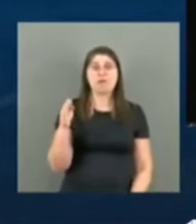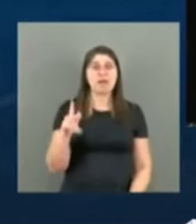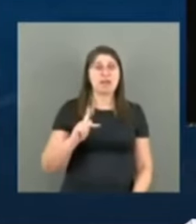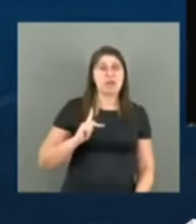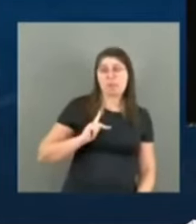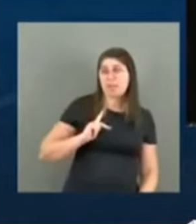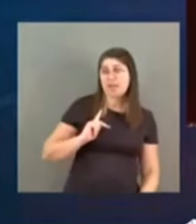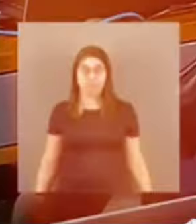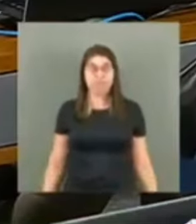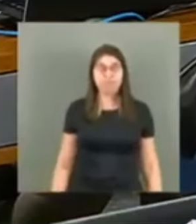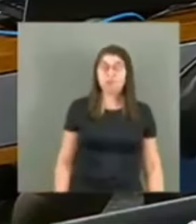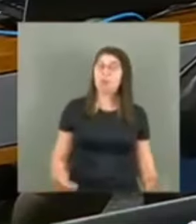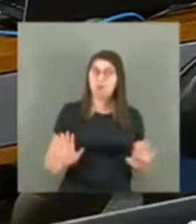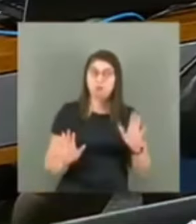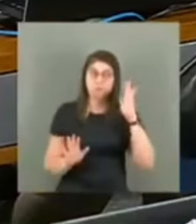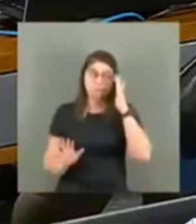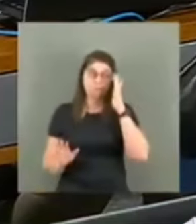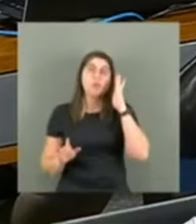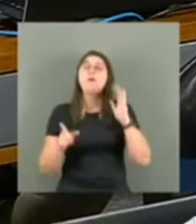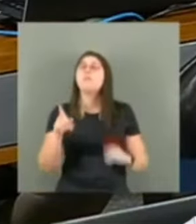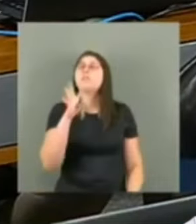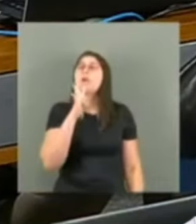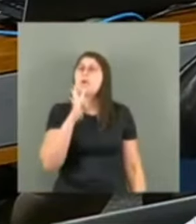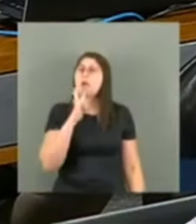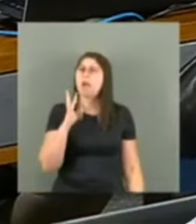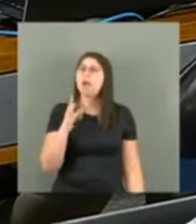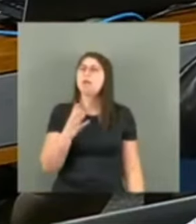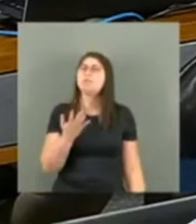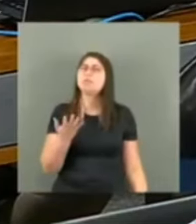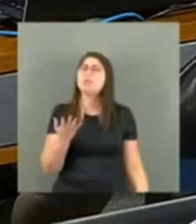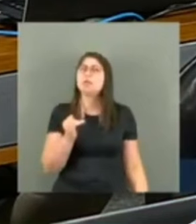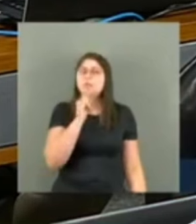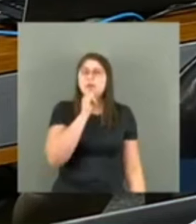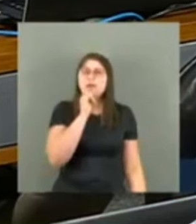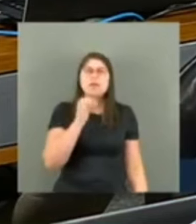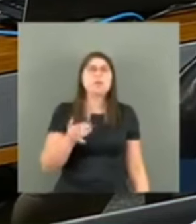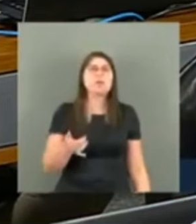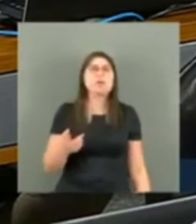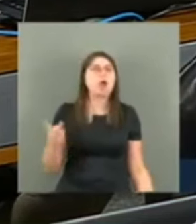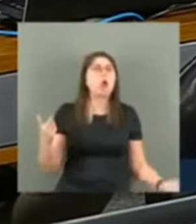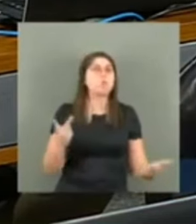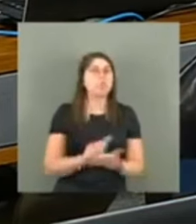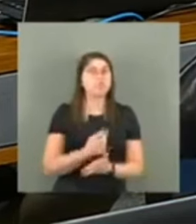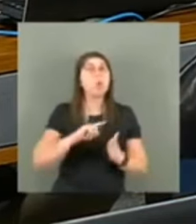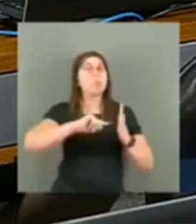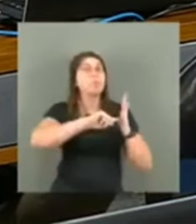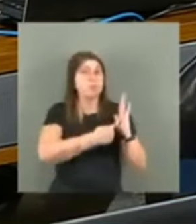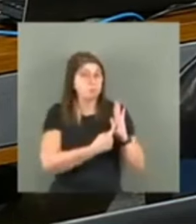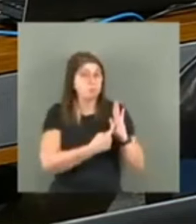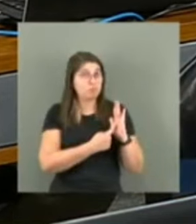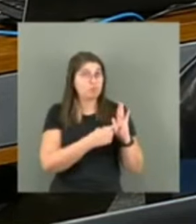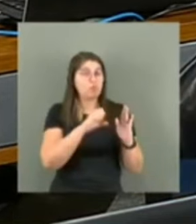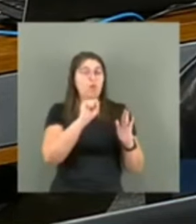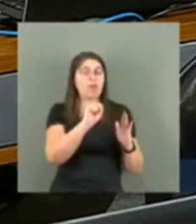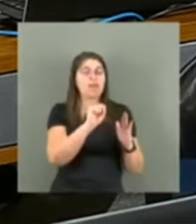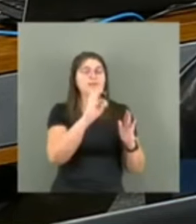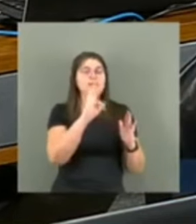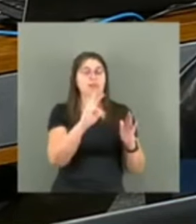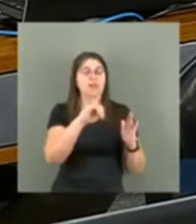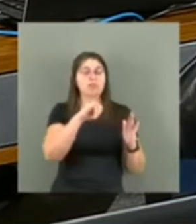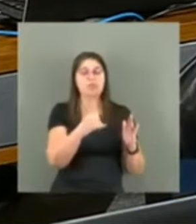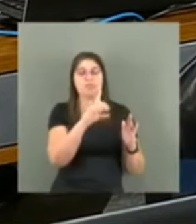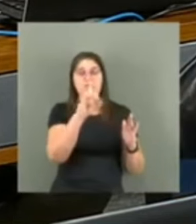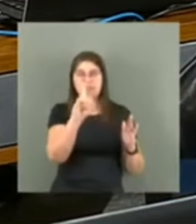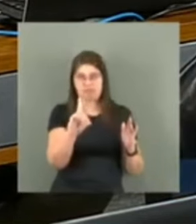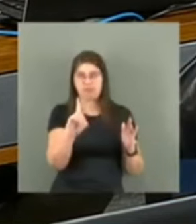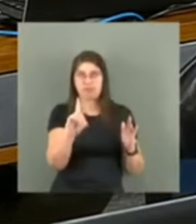jogos que eu fiz no Palmeiras eu ganhei. Você conhece algum caso, William, que tenha sido feita denúncia no STJD